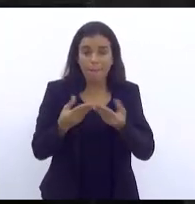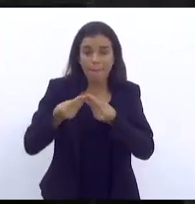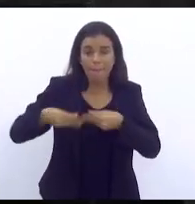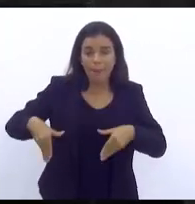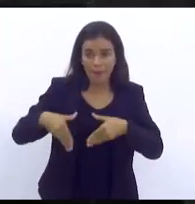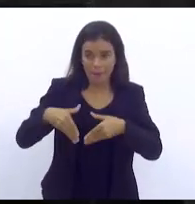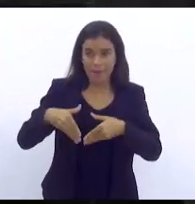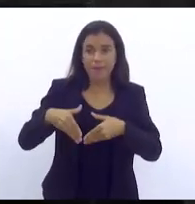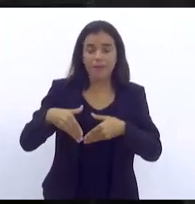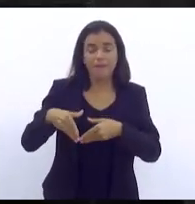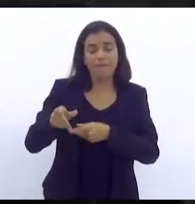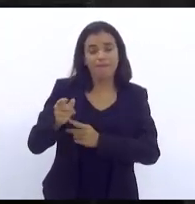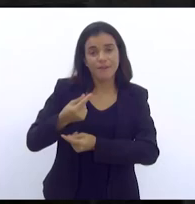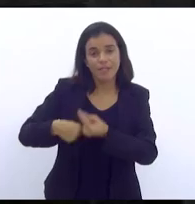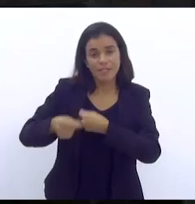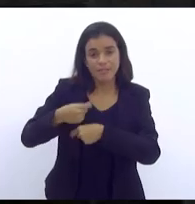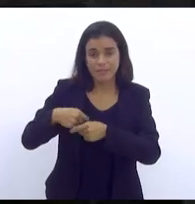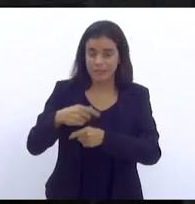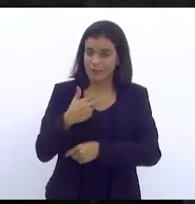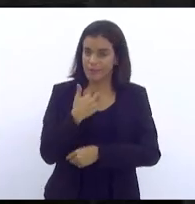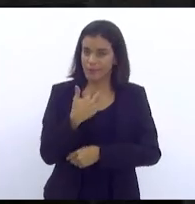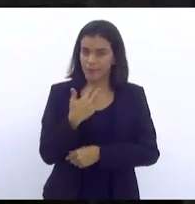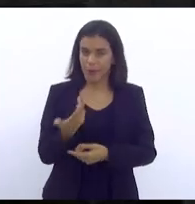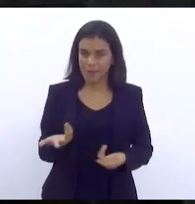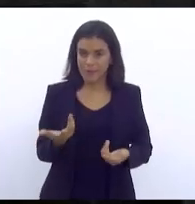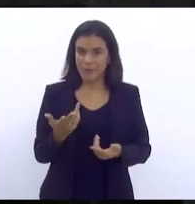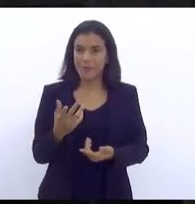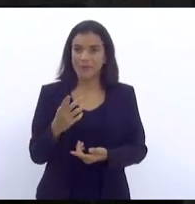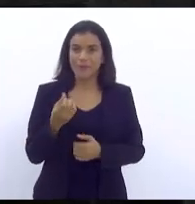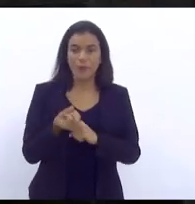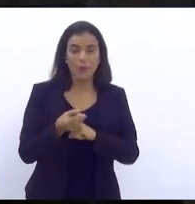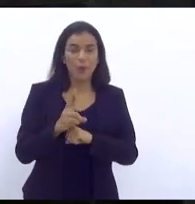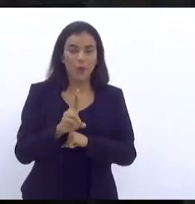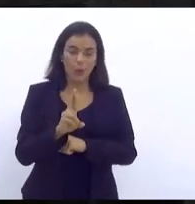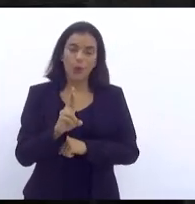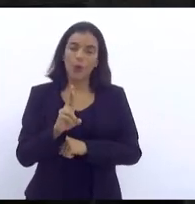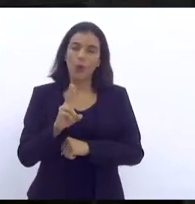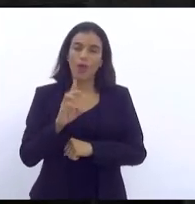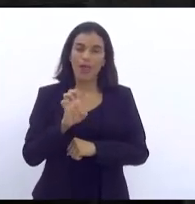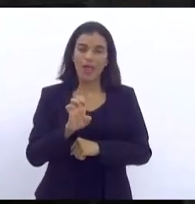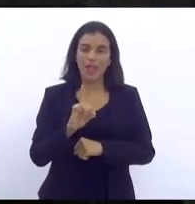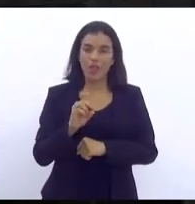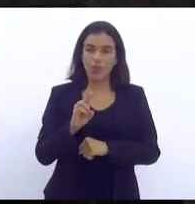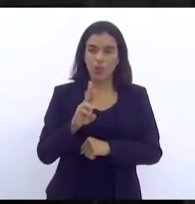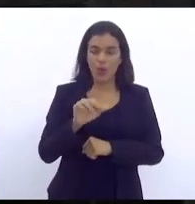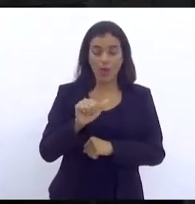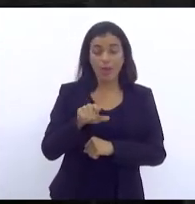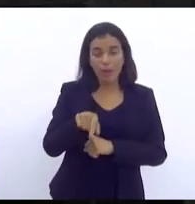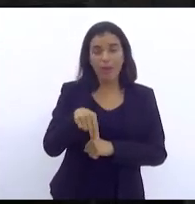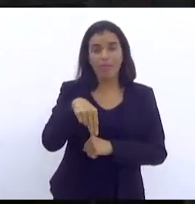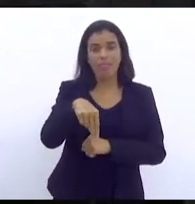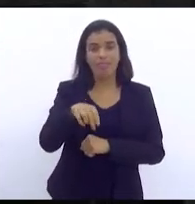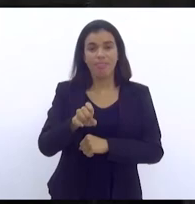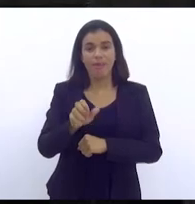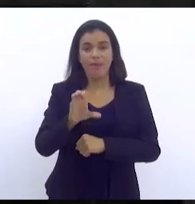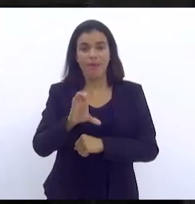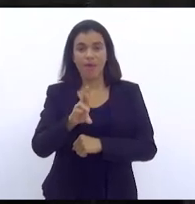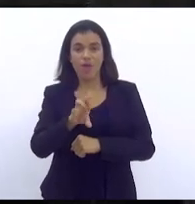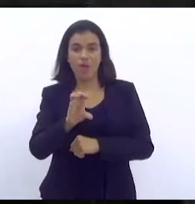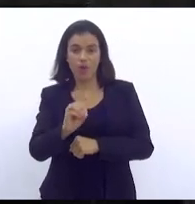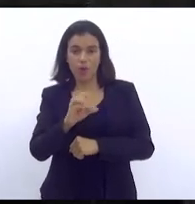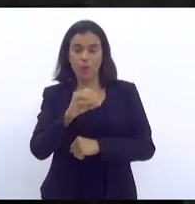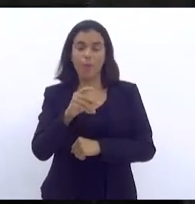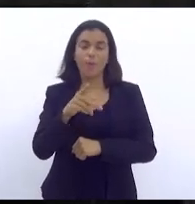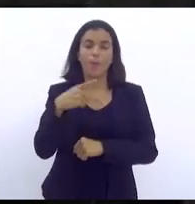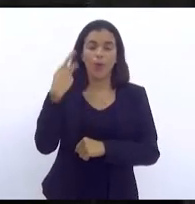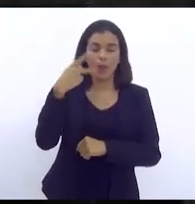água de redução de perda financeira inadmissível Eu acho que o Dr Eduardo chou já falou isso é necropolítica é deixar as pessoas morrerem por